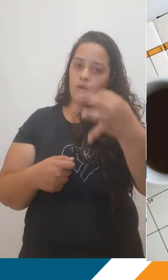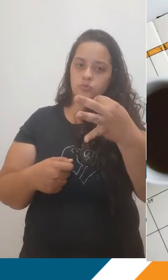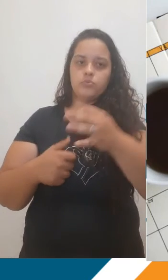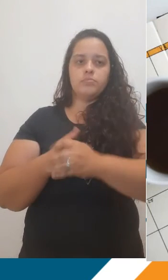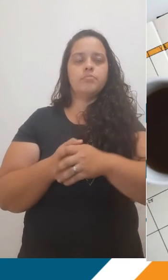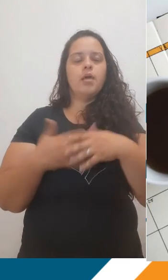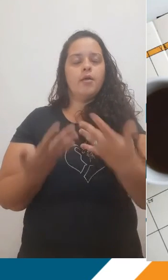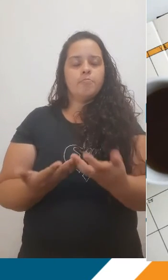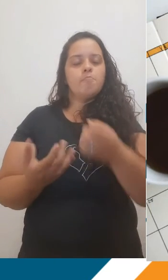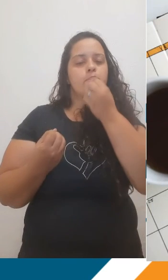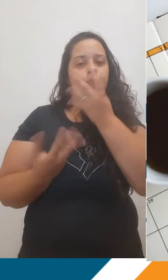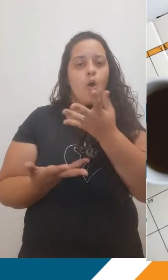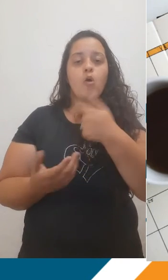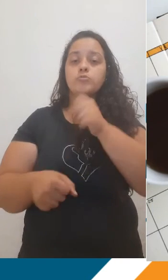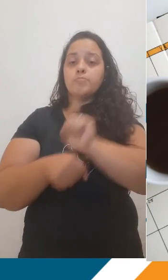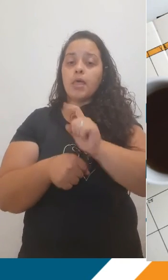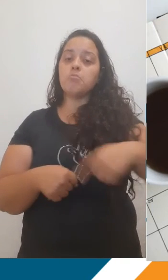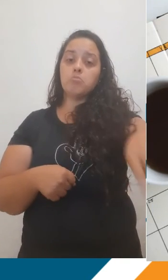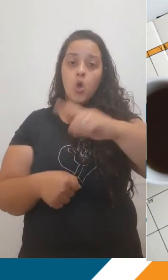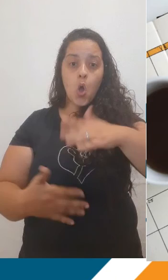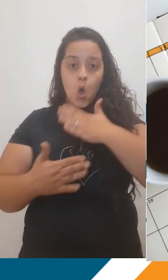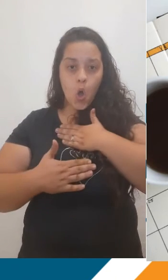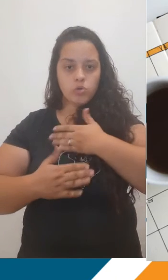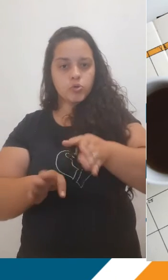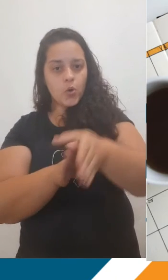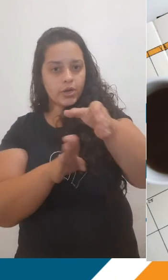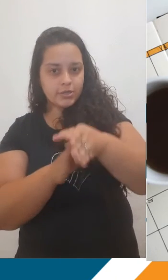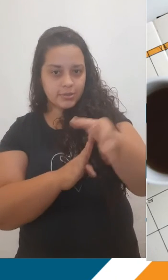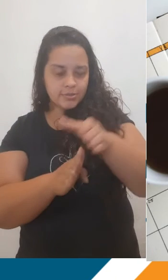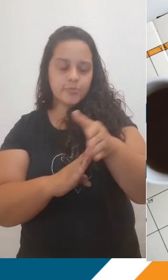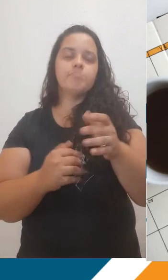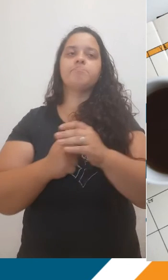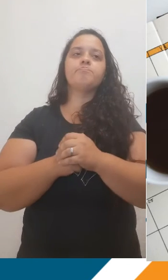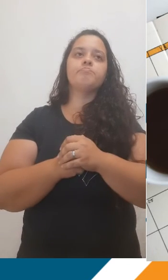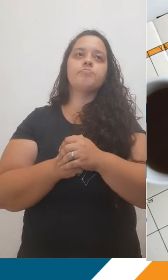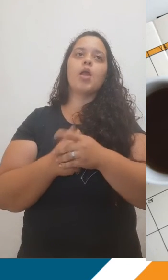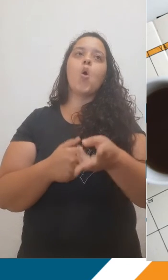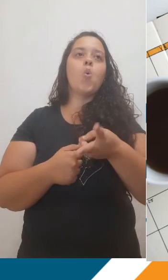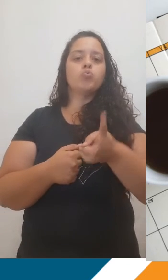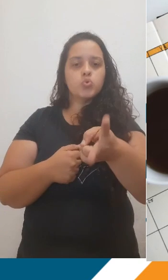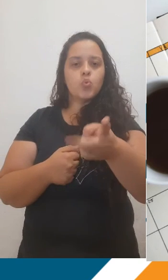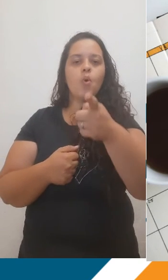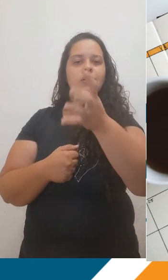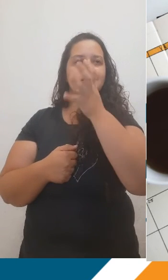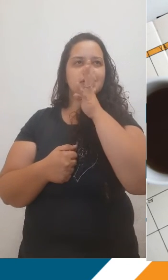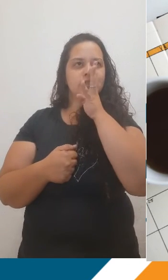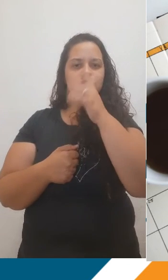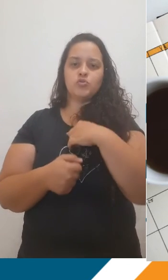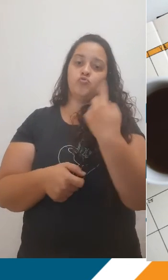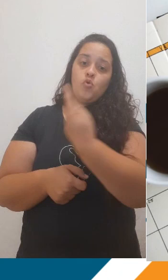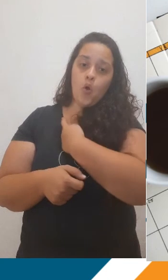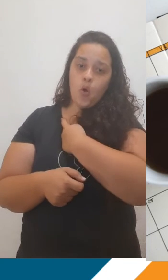Bom, pessoal, eu espero que tenham gostado da orientação. Continuem assistindo a gente